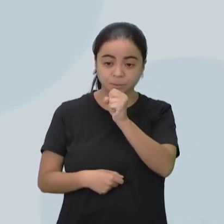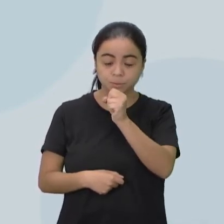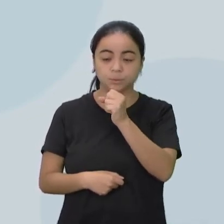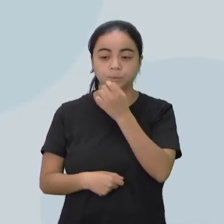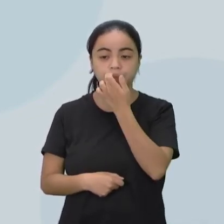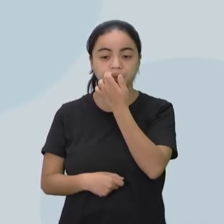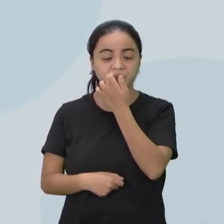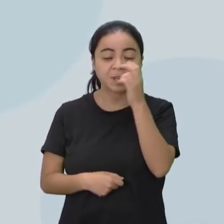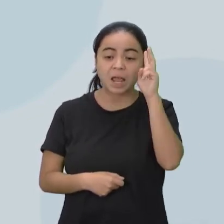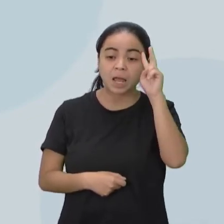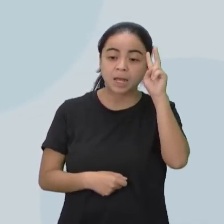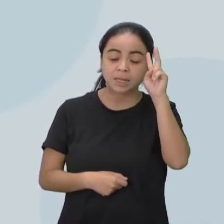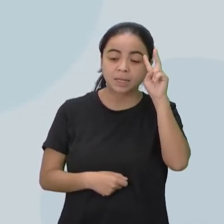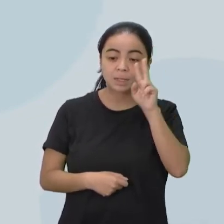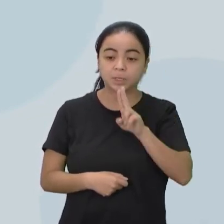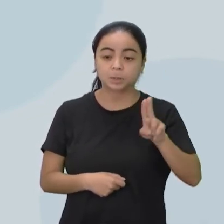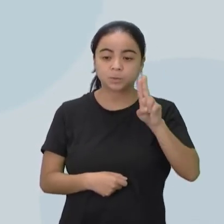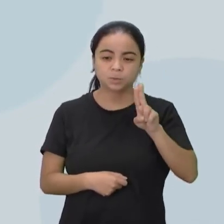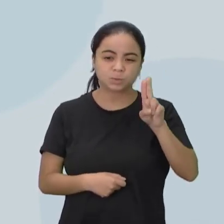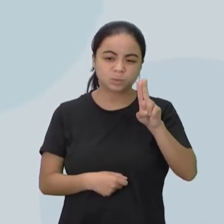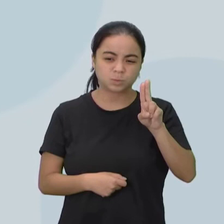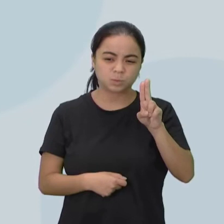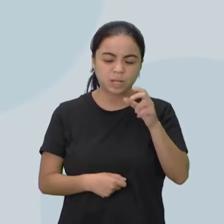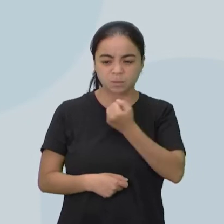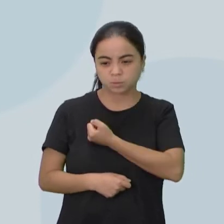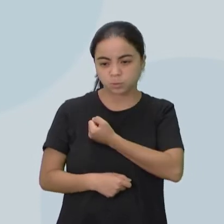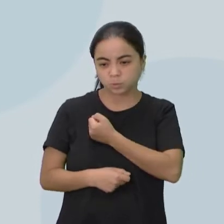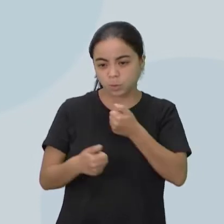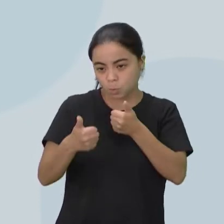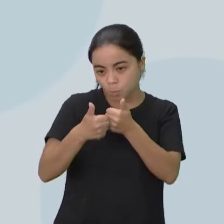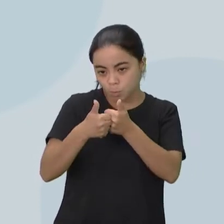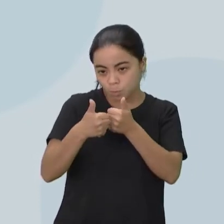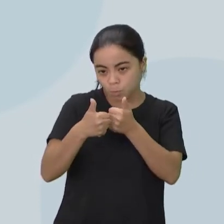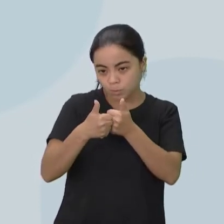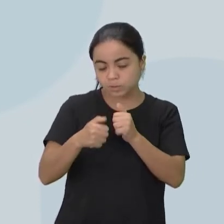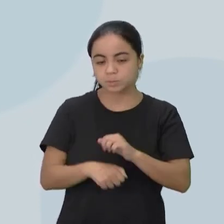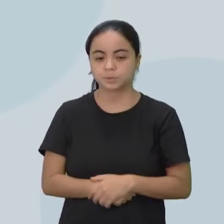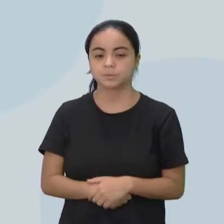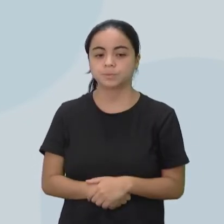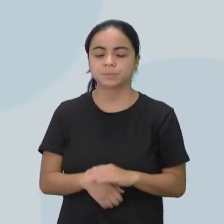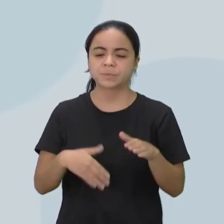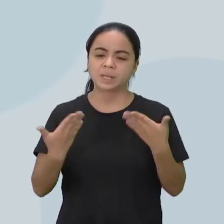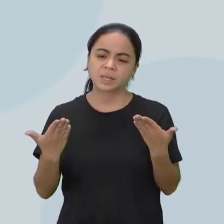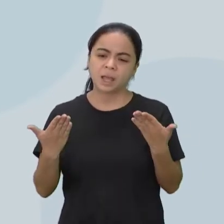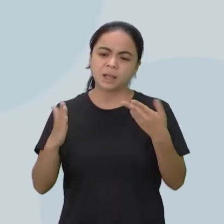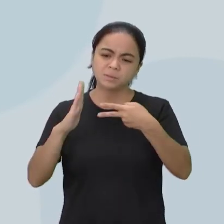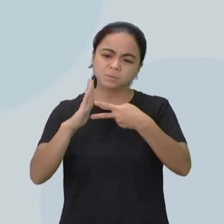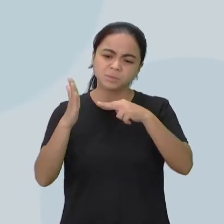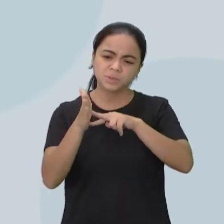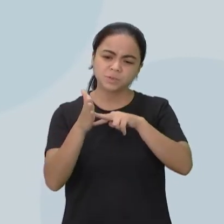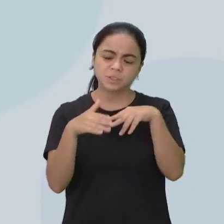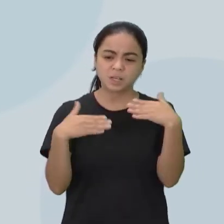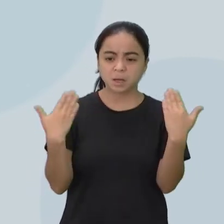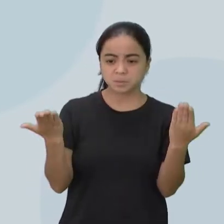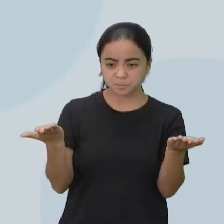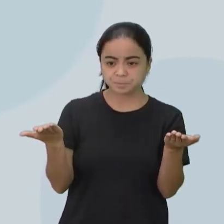aproximadamente. Lembrando que a gente está usando o valor aproximado, tá bom? O que isso quer me dizer,